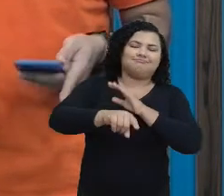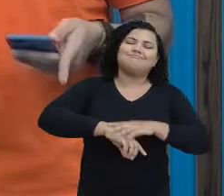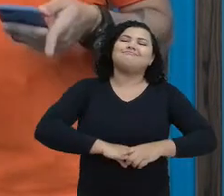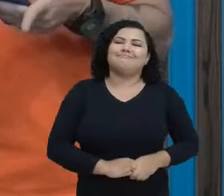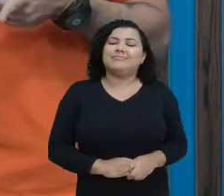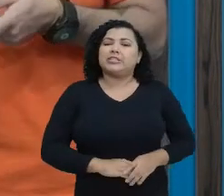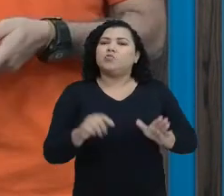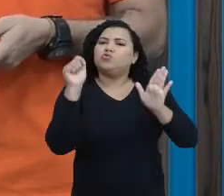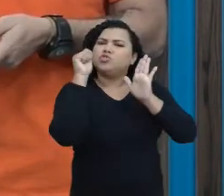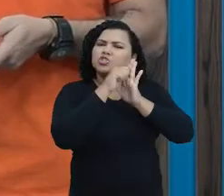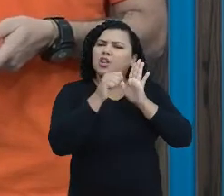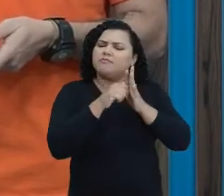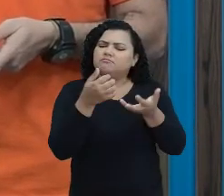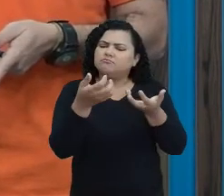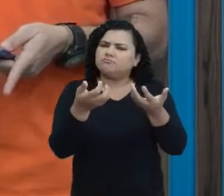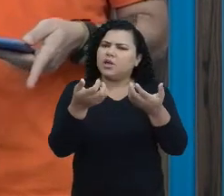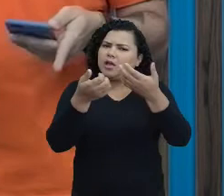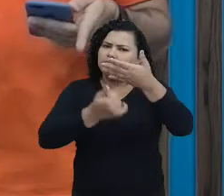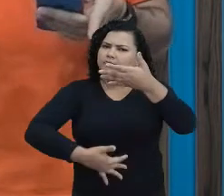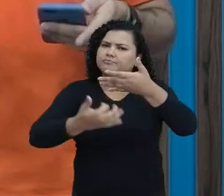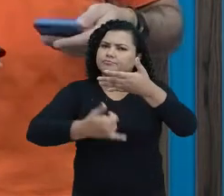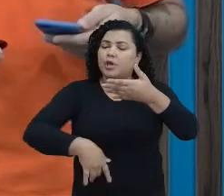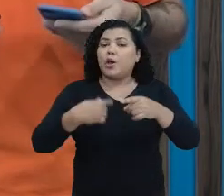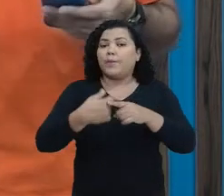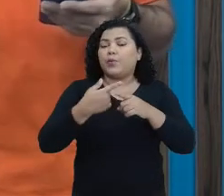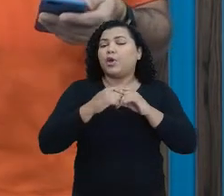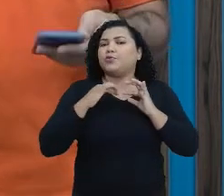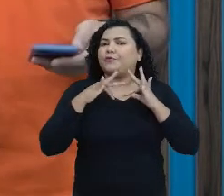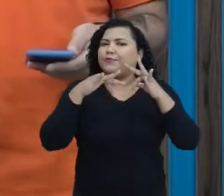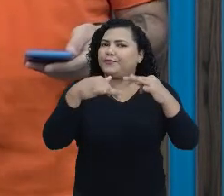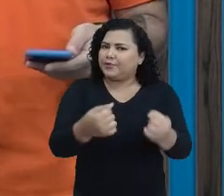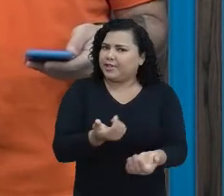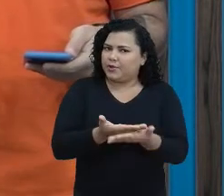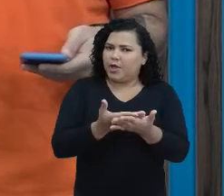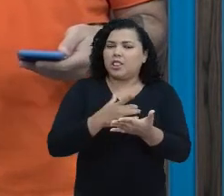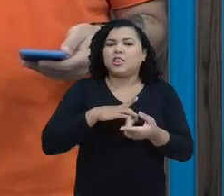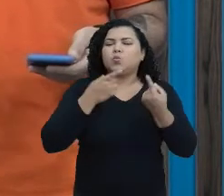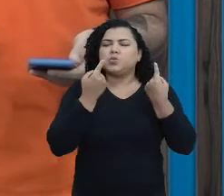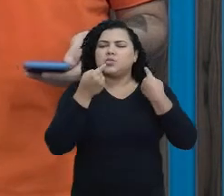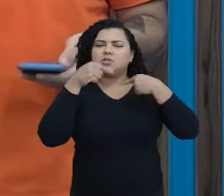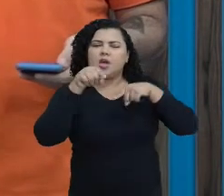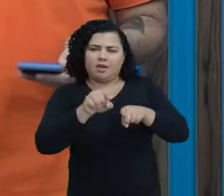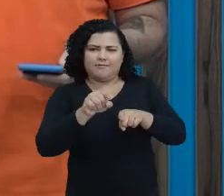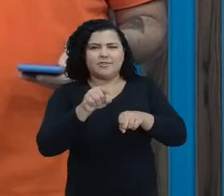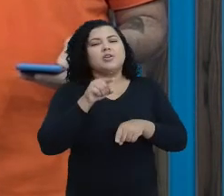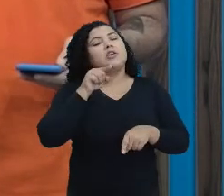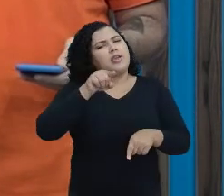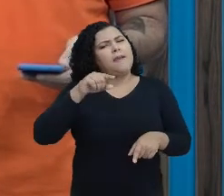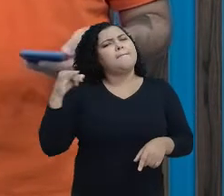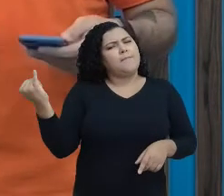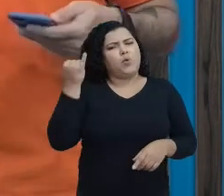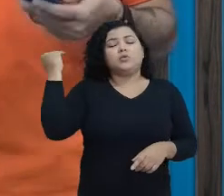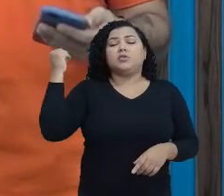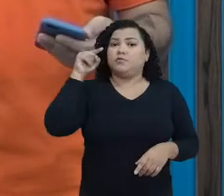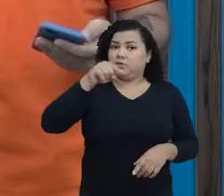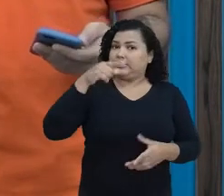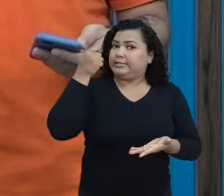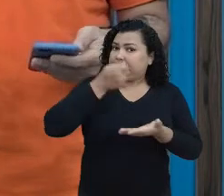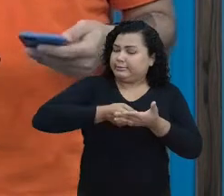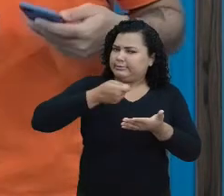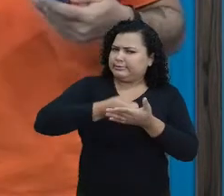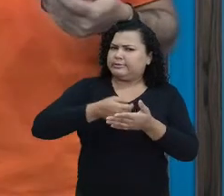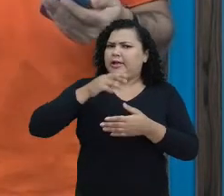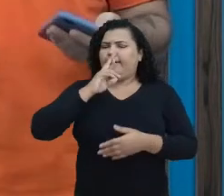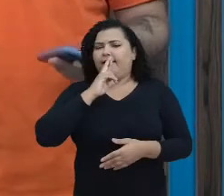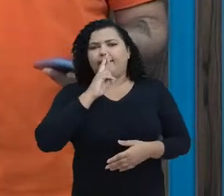para a gente, até porque no final da aula tem uma sugestão de desafio que é importante você tentar fazer, você